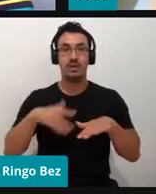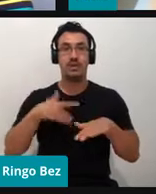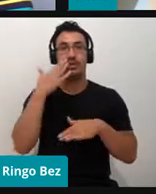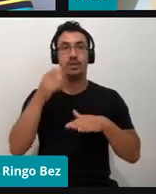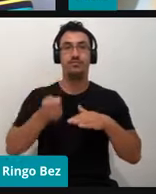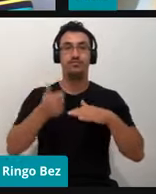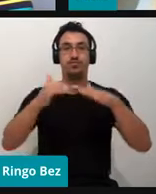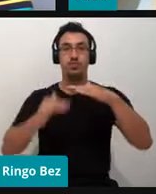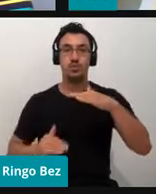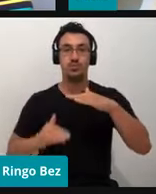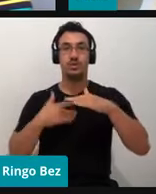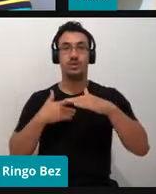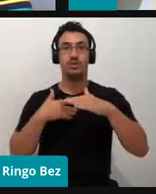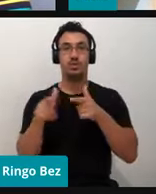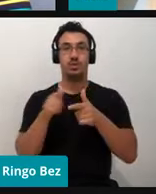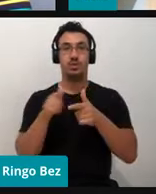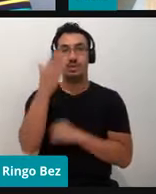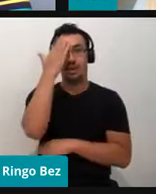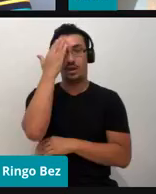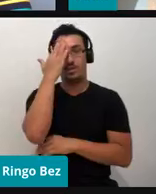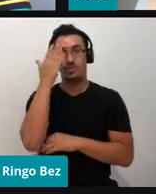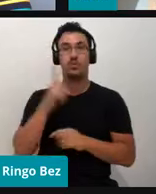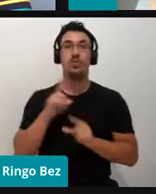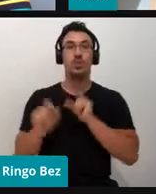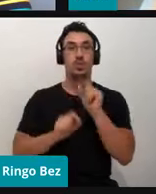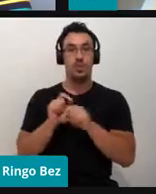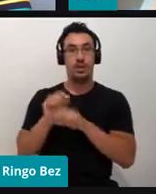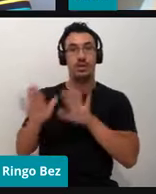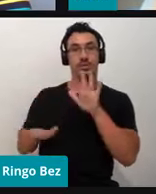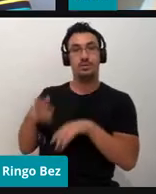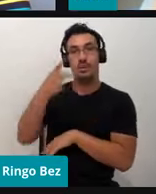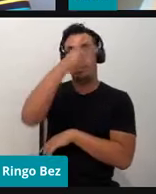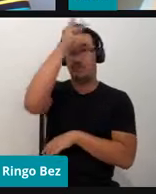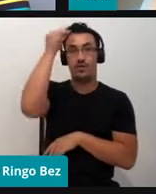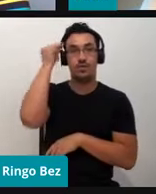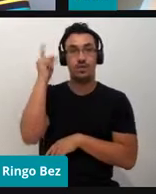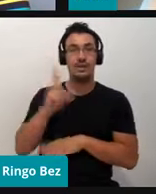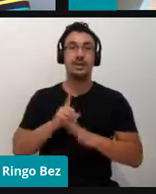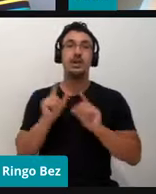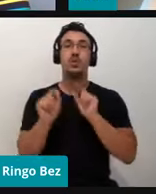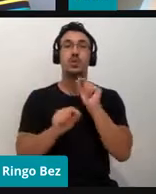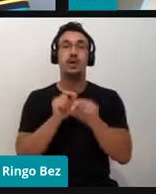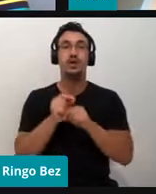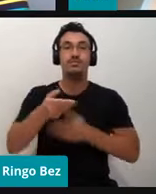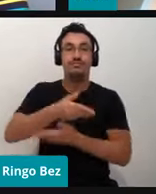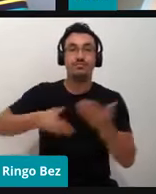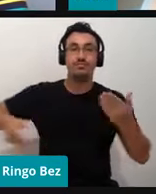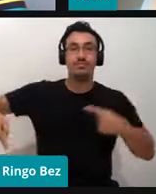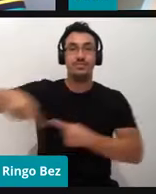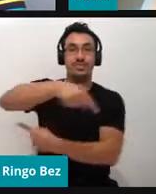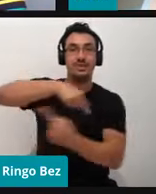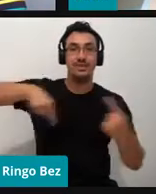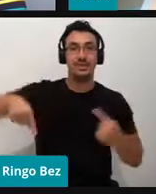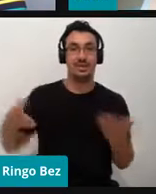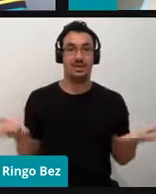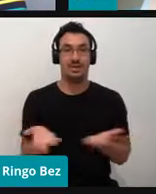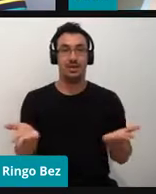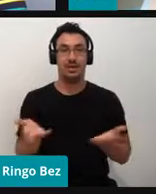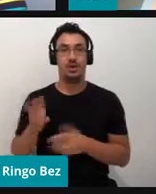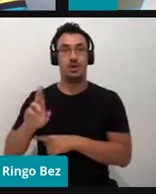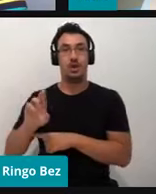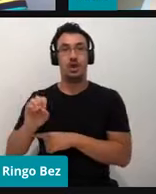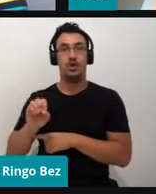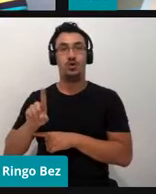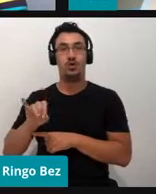com problemas que levaram a própria prefeitura a estabelecer um rodízio, né? Hoje nós já estamos vivendo aí há